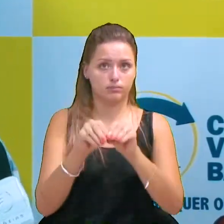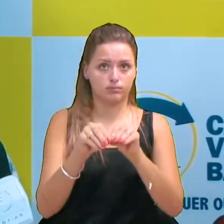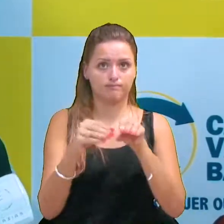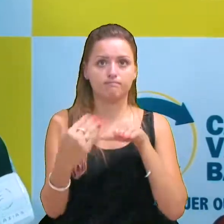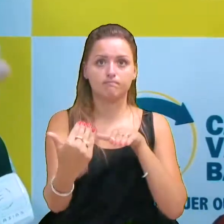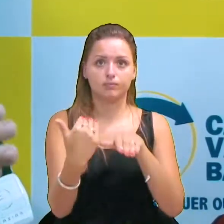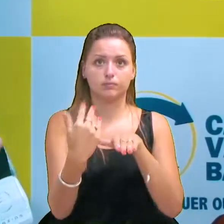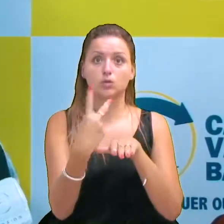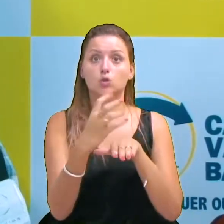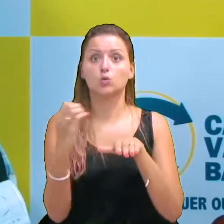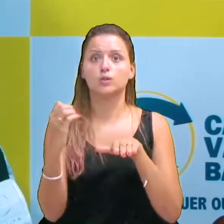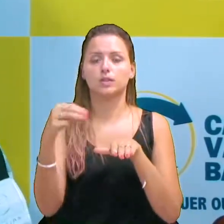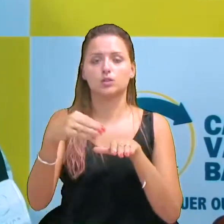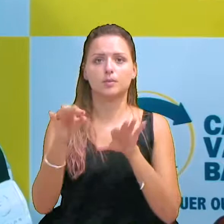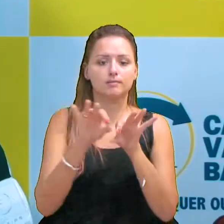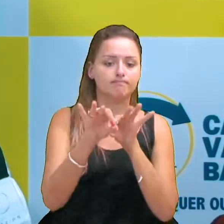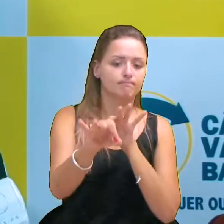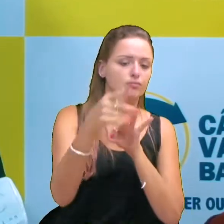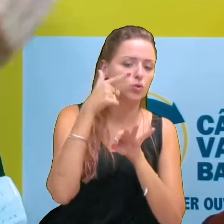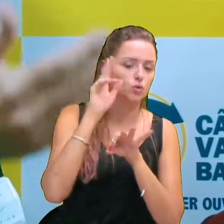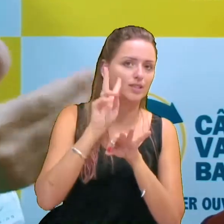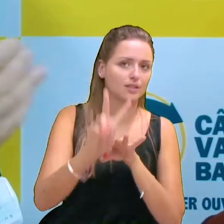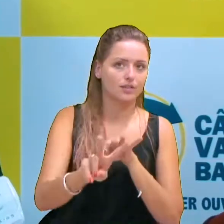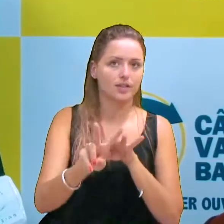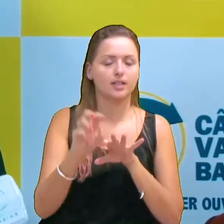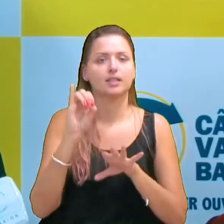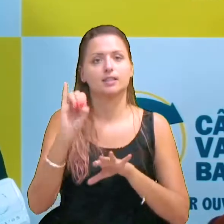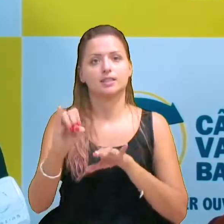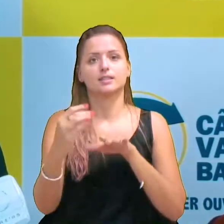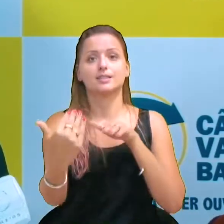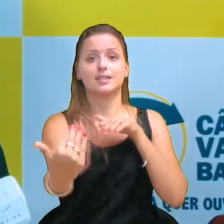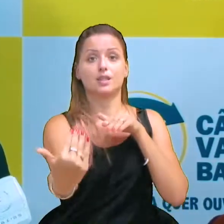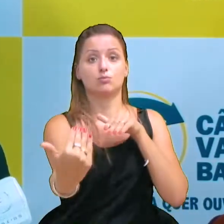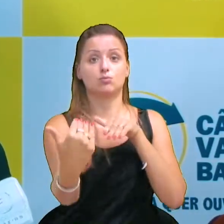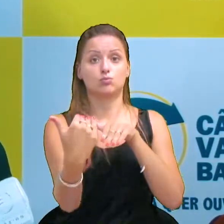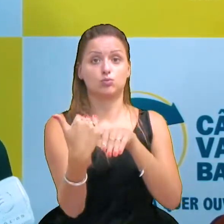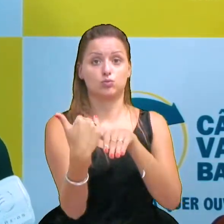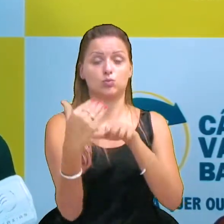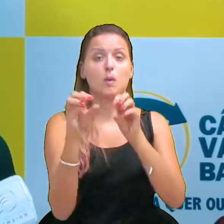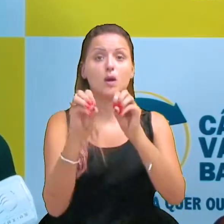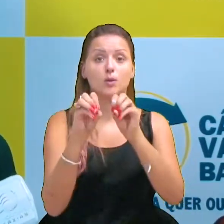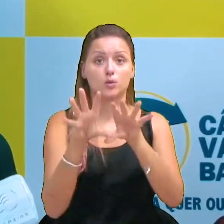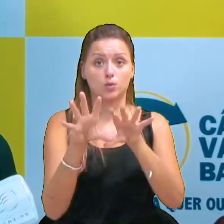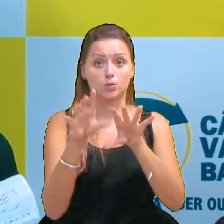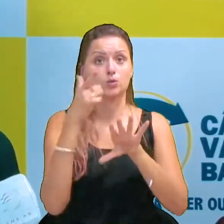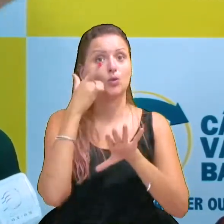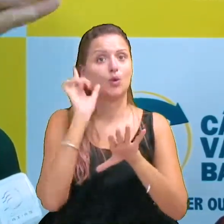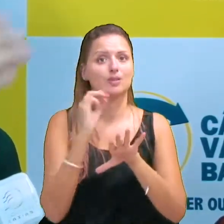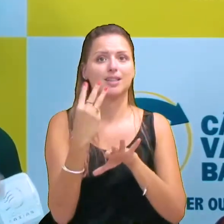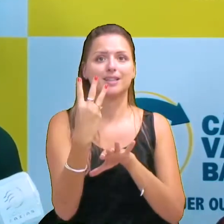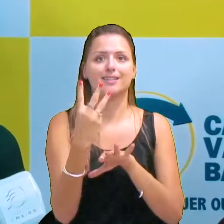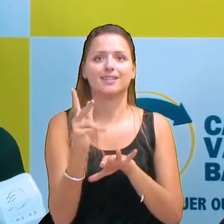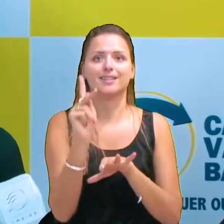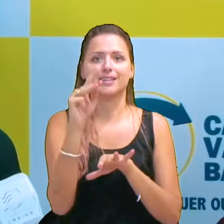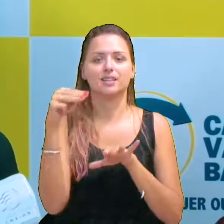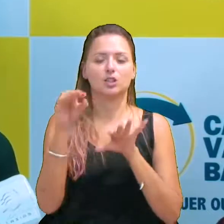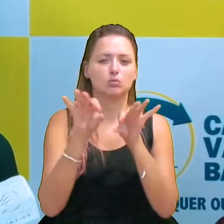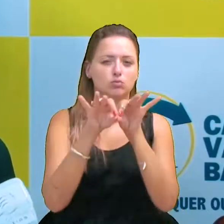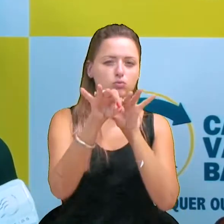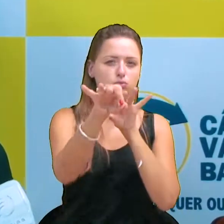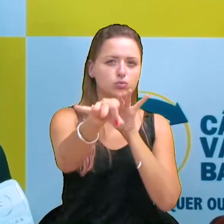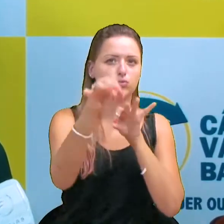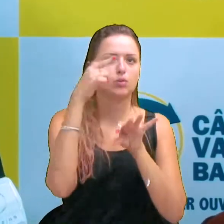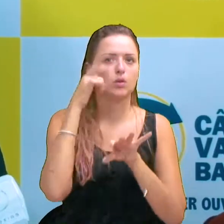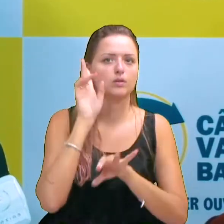ou menos uma visão de 200 metros para o carro contrário. E com o farol ligado, você tem uma visão de 3 quilômetros